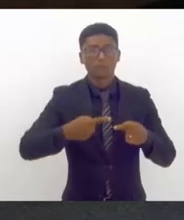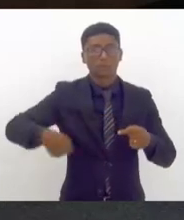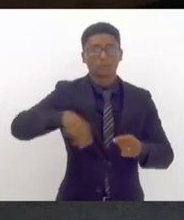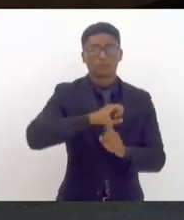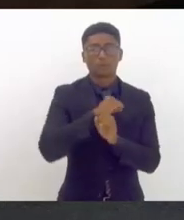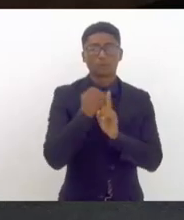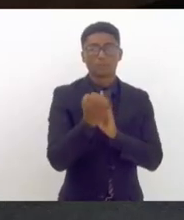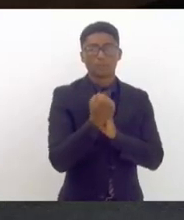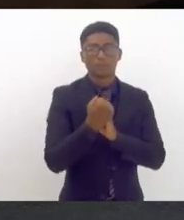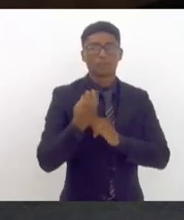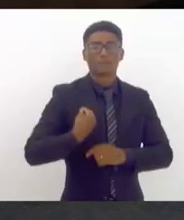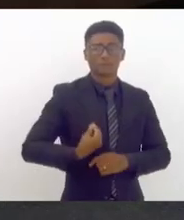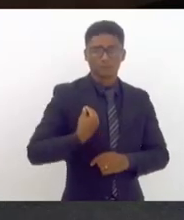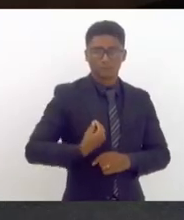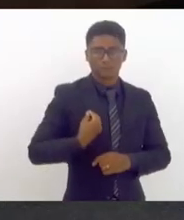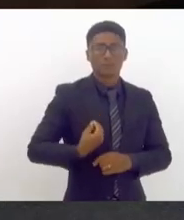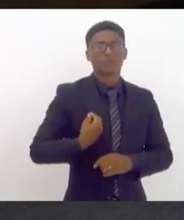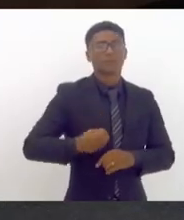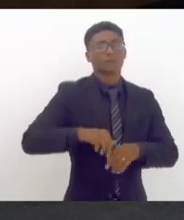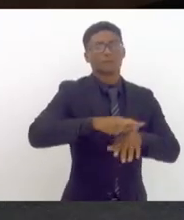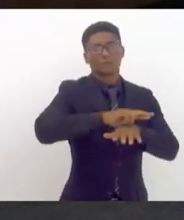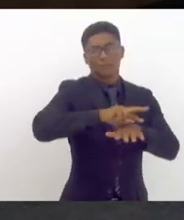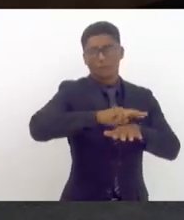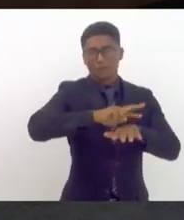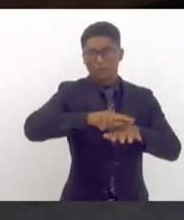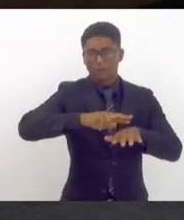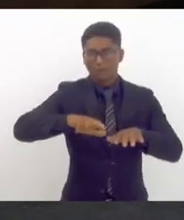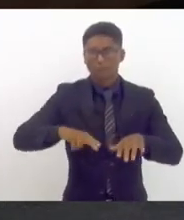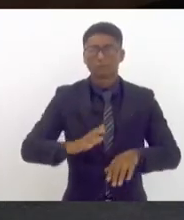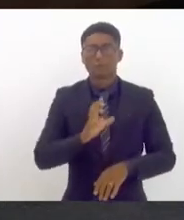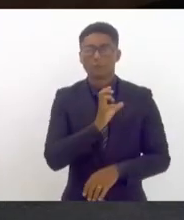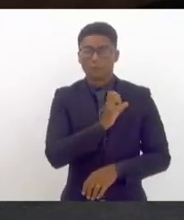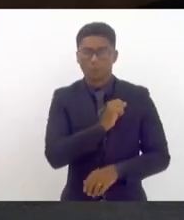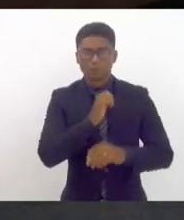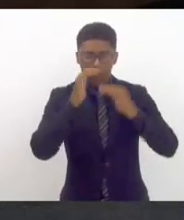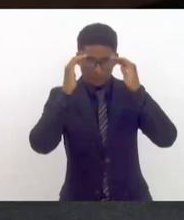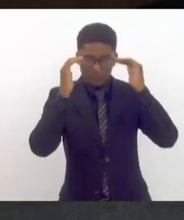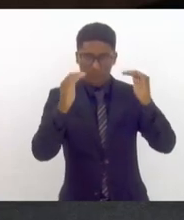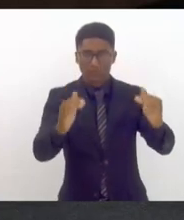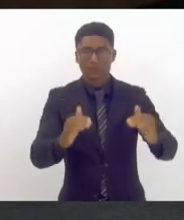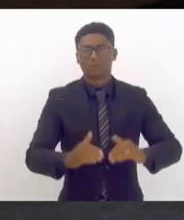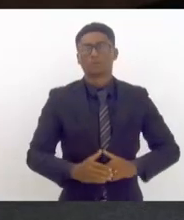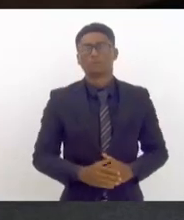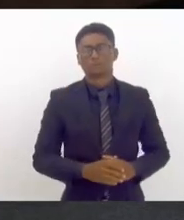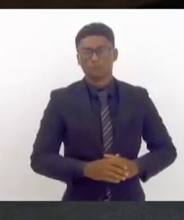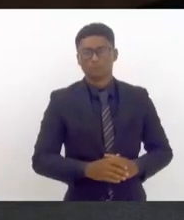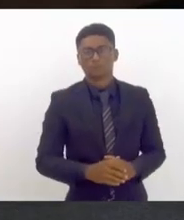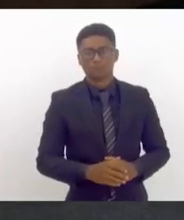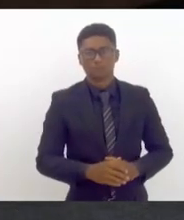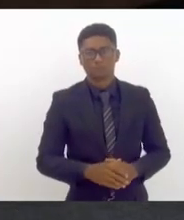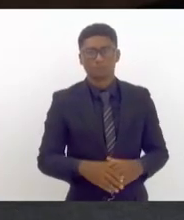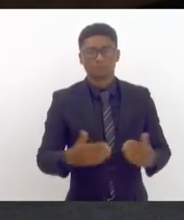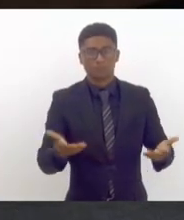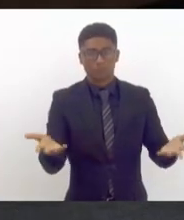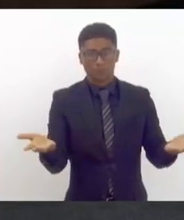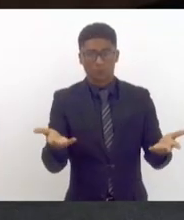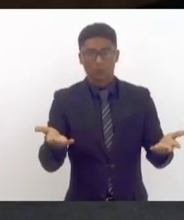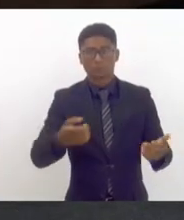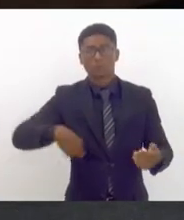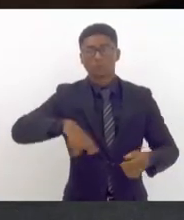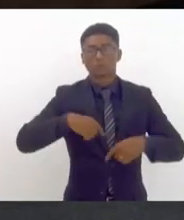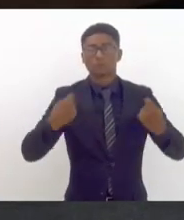plural, diversa, amorosa, respeitosa. Então nós, hoje, precisamos,